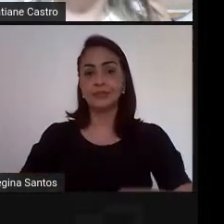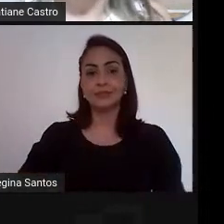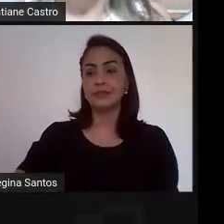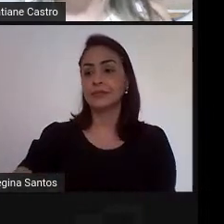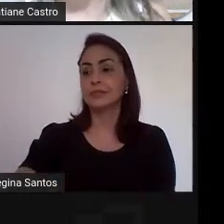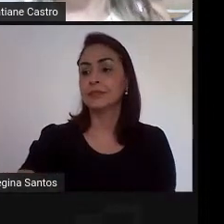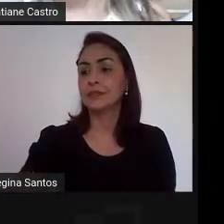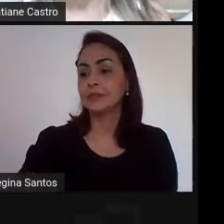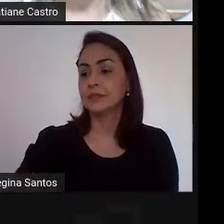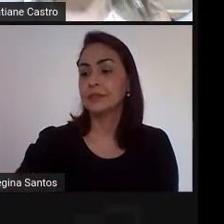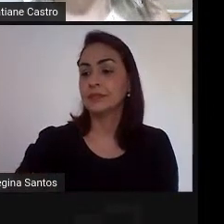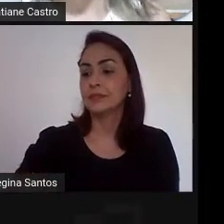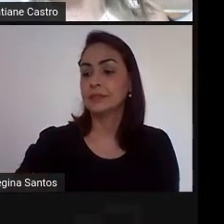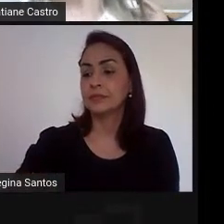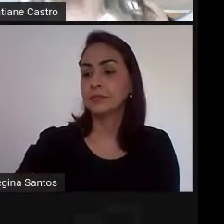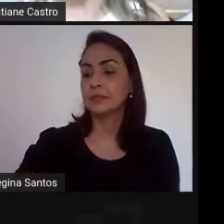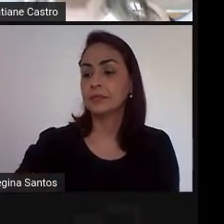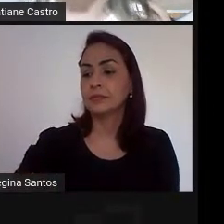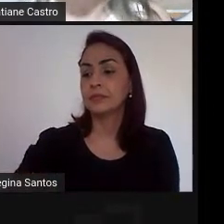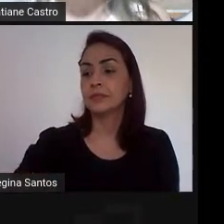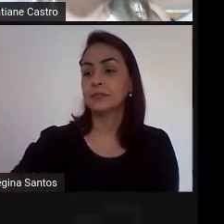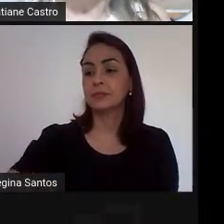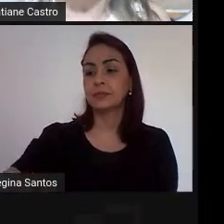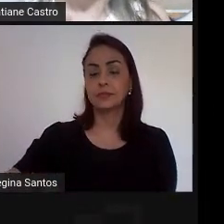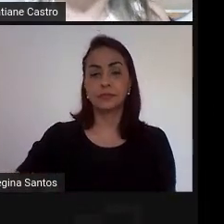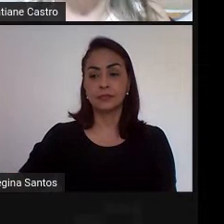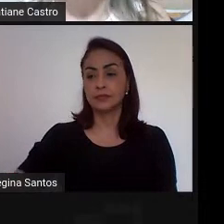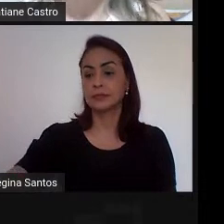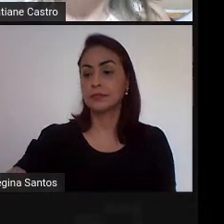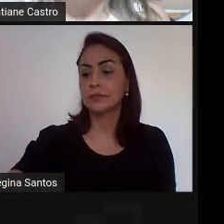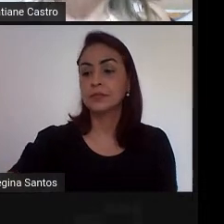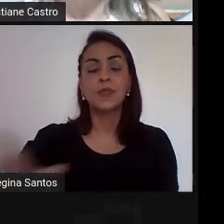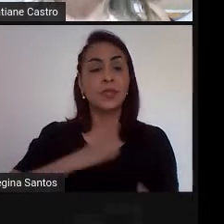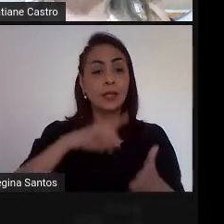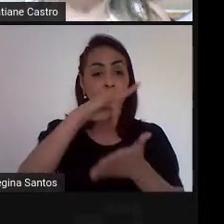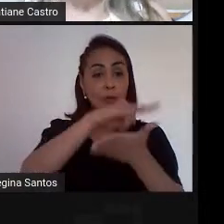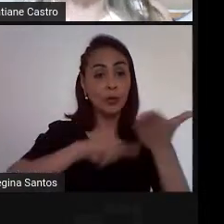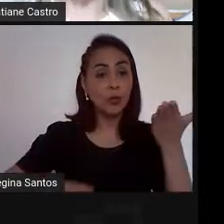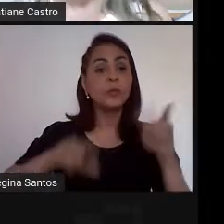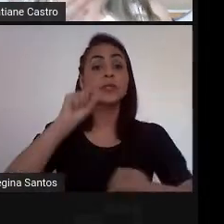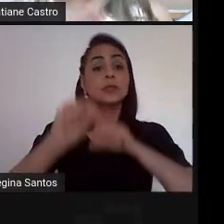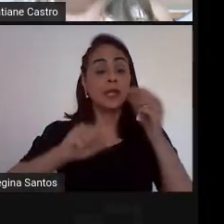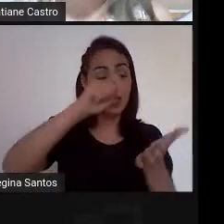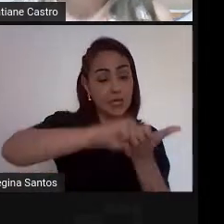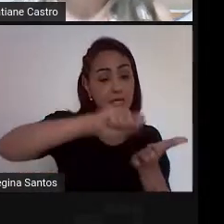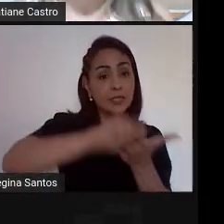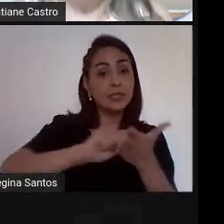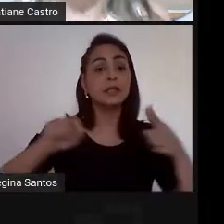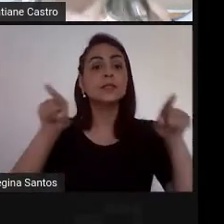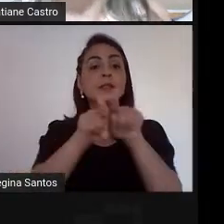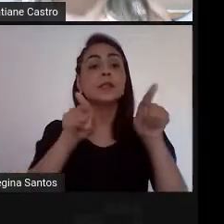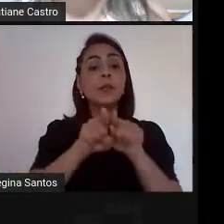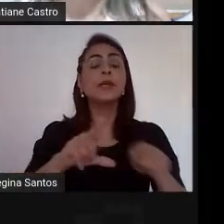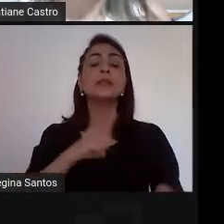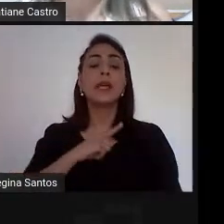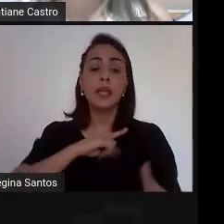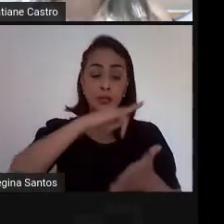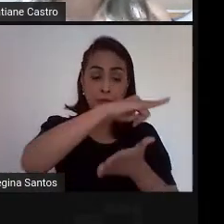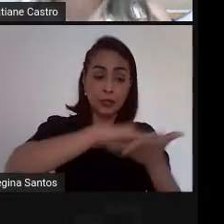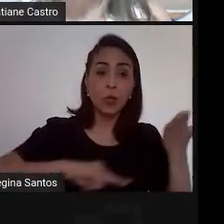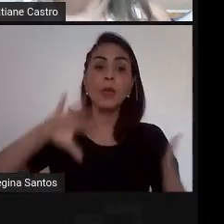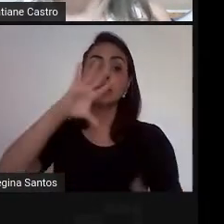As fontes, como eu disse para vocês, são documentos escritos e documentos orais, eu fui em busca de propostas